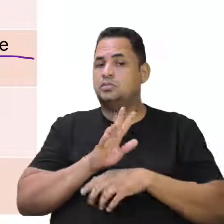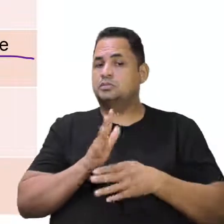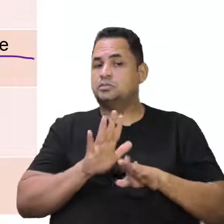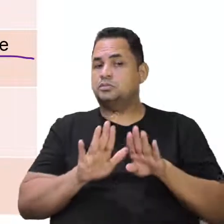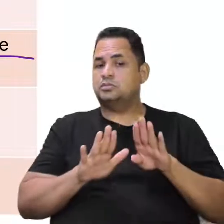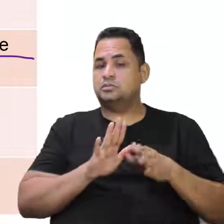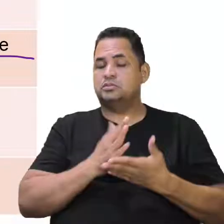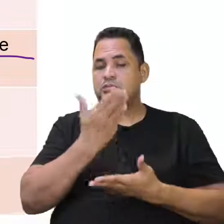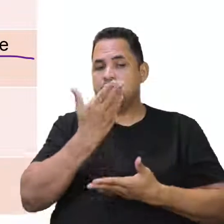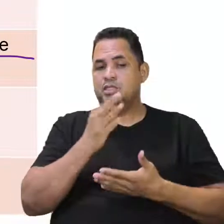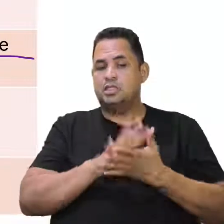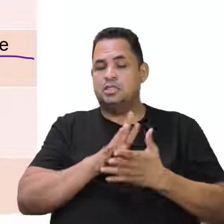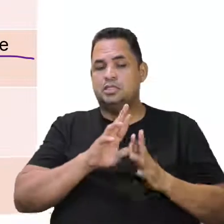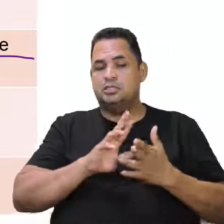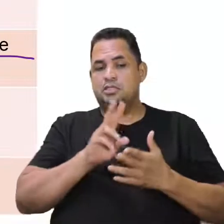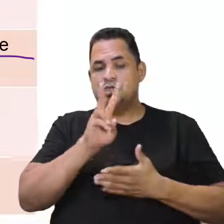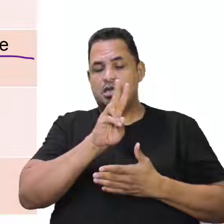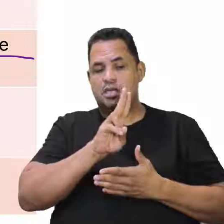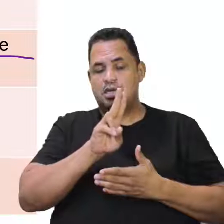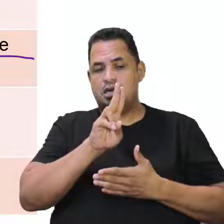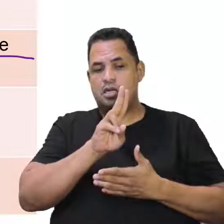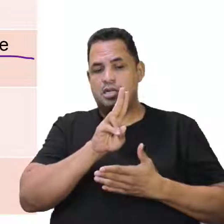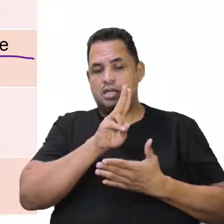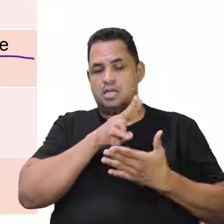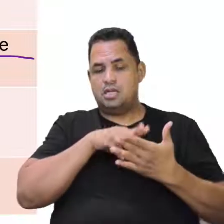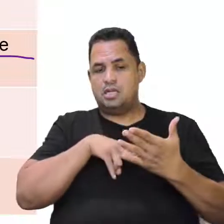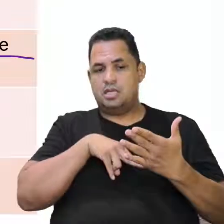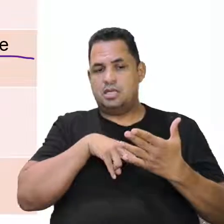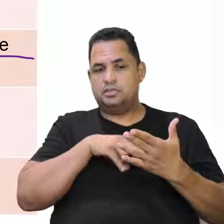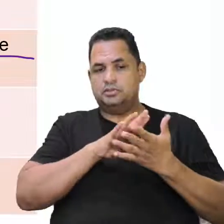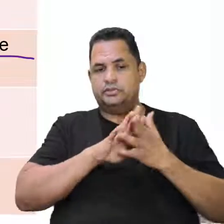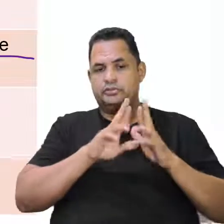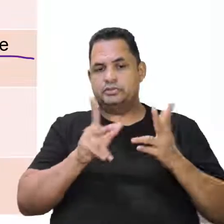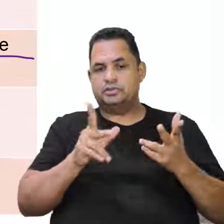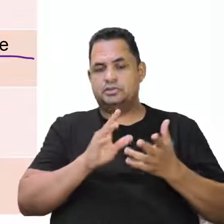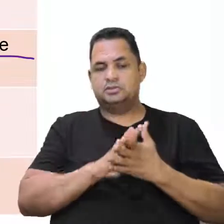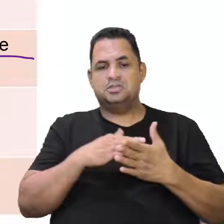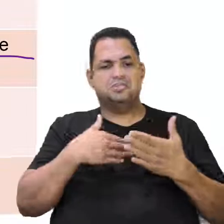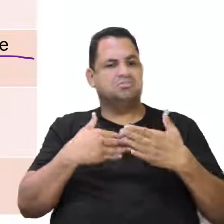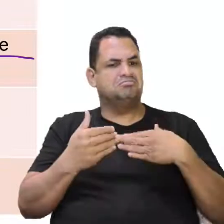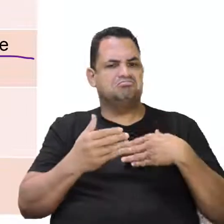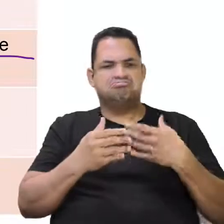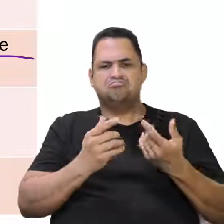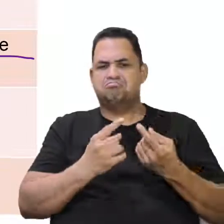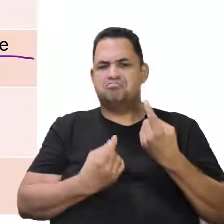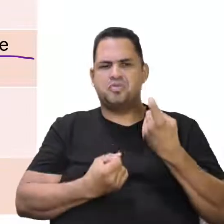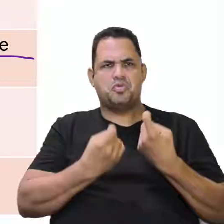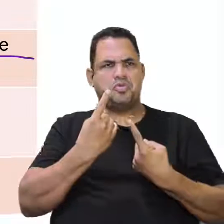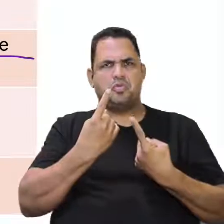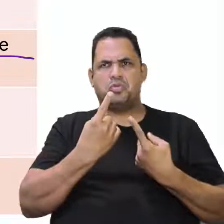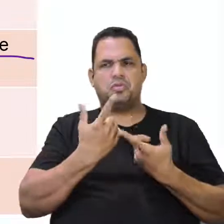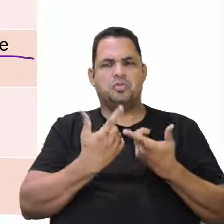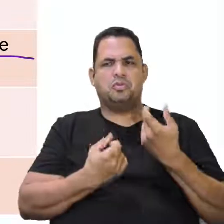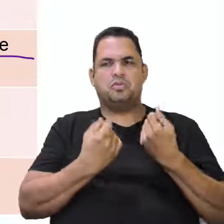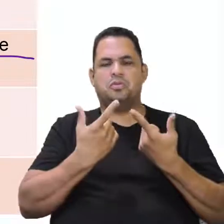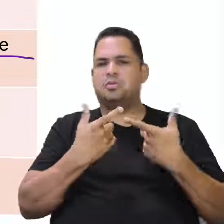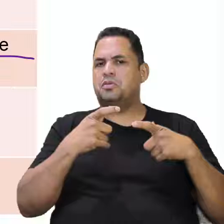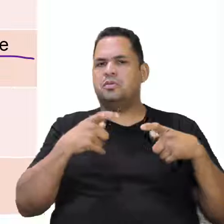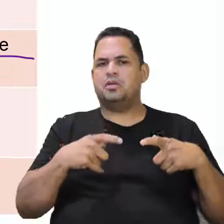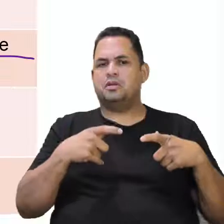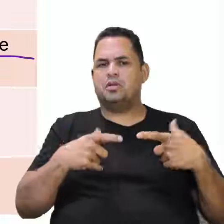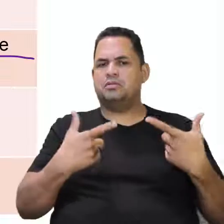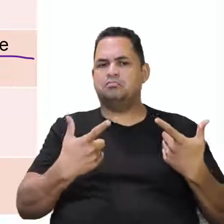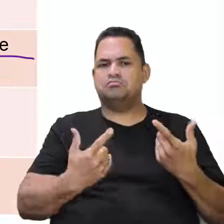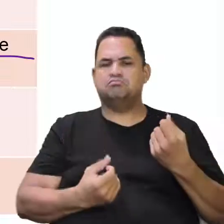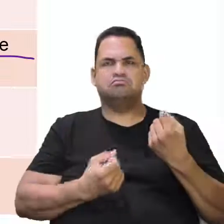here. Now here, nowhere, significa nenhum lugar, certo? Parecido com o meu primeiro anywhere, que é